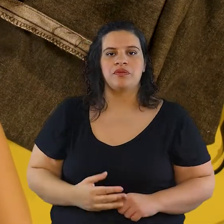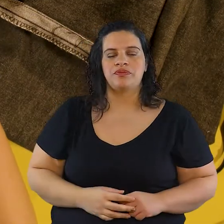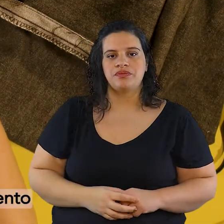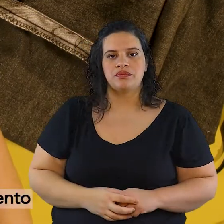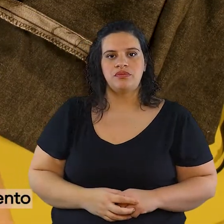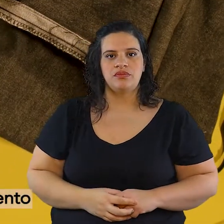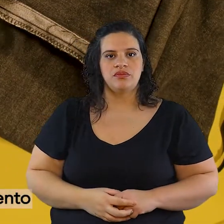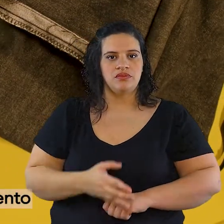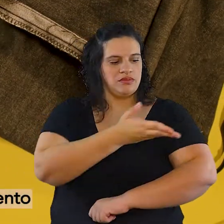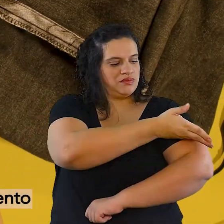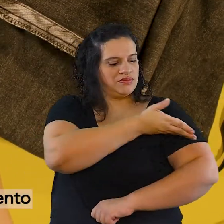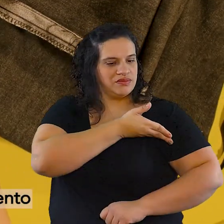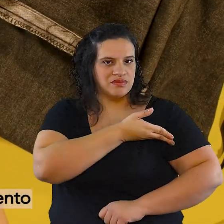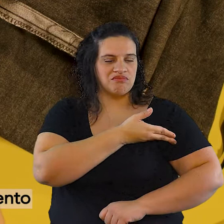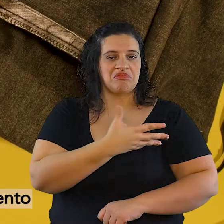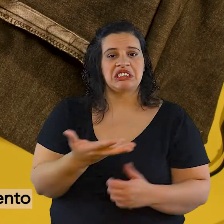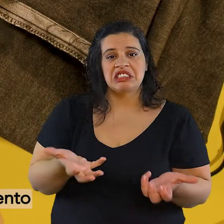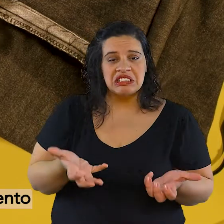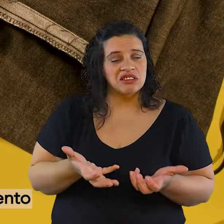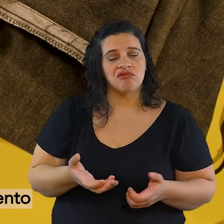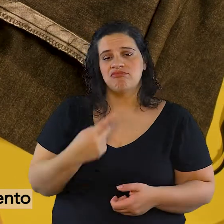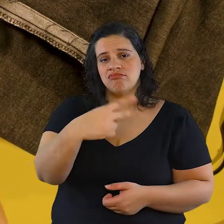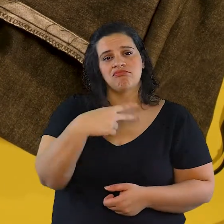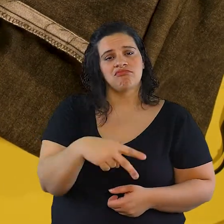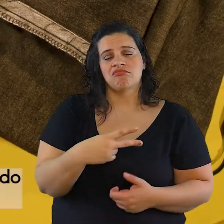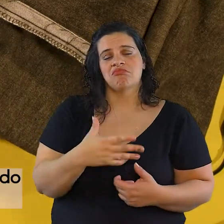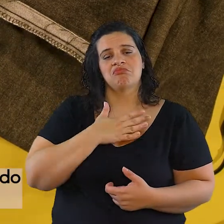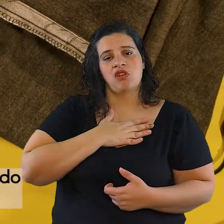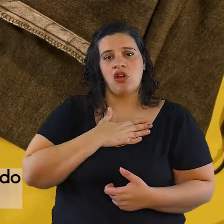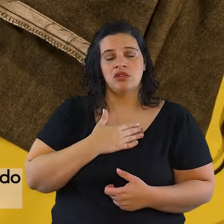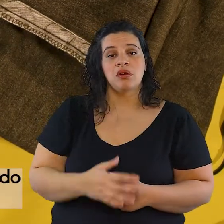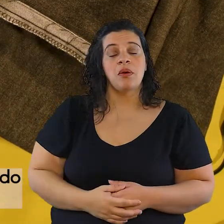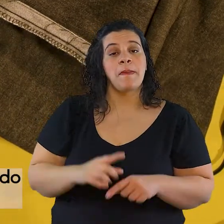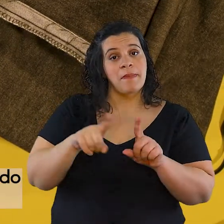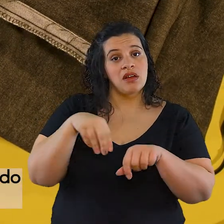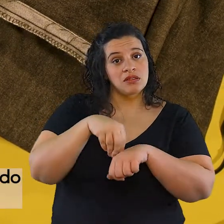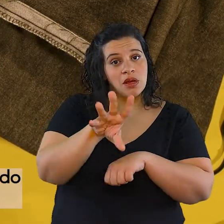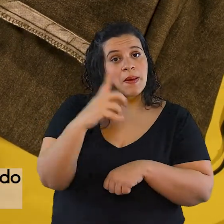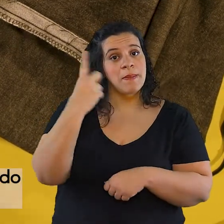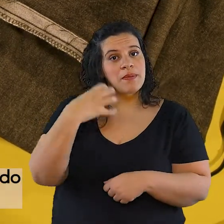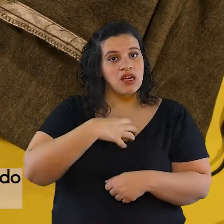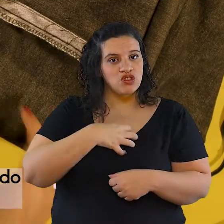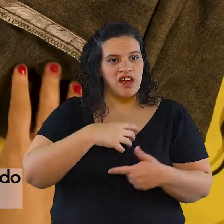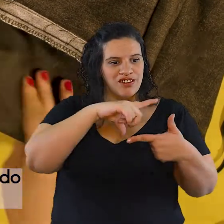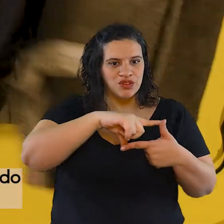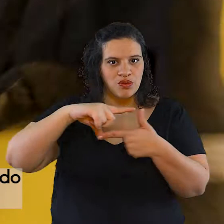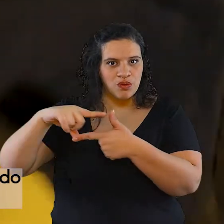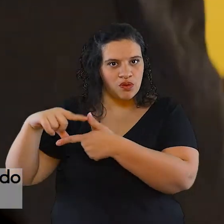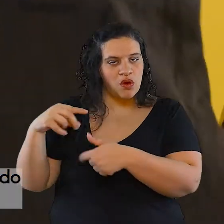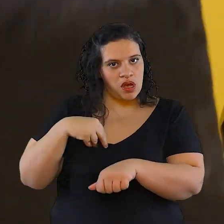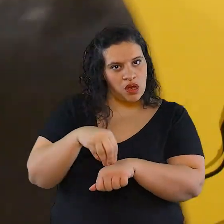enviesada, mais ou menos assim, né, para dar aquele caimento, aí vai muito do seu gosto, mas eu recomendo que vocês